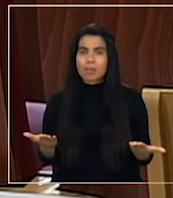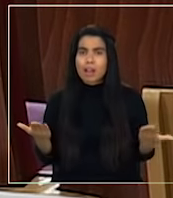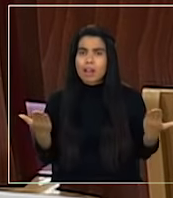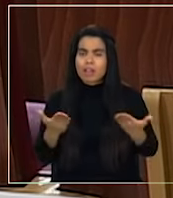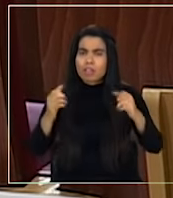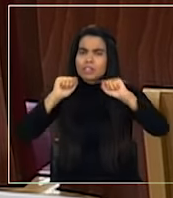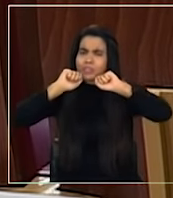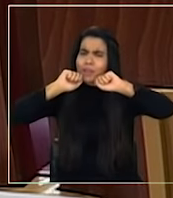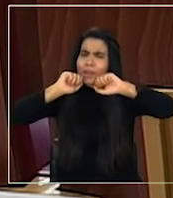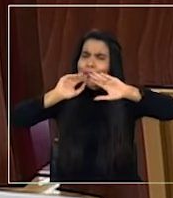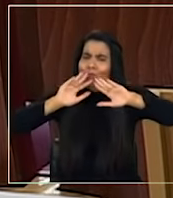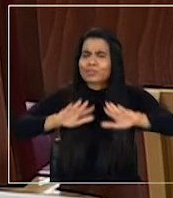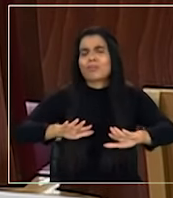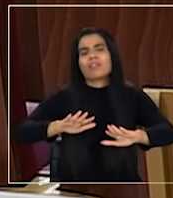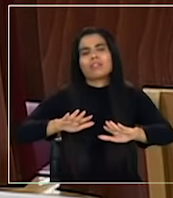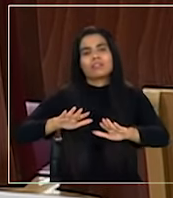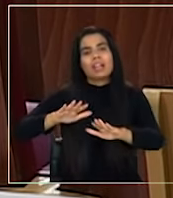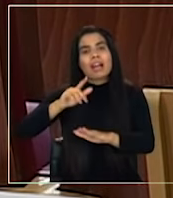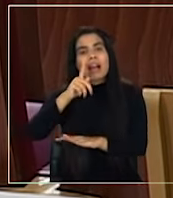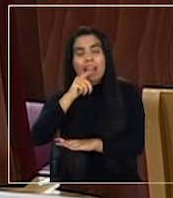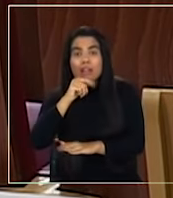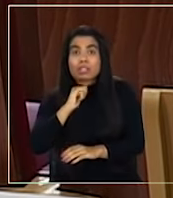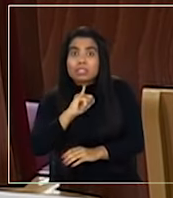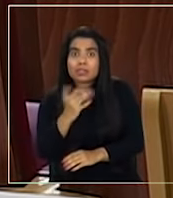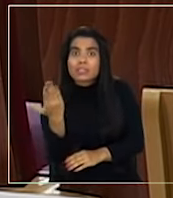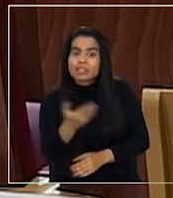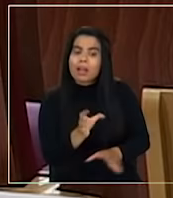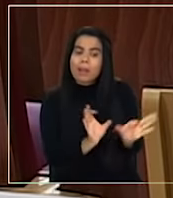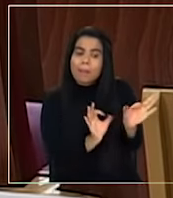abençoar a água, se você já tem aí